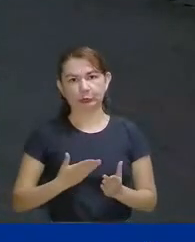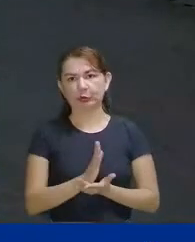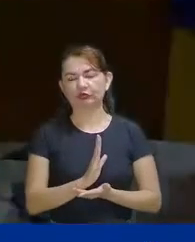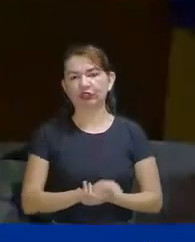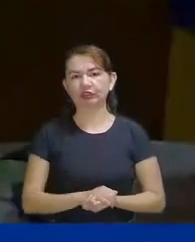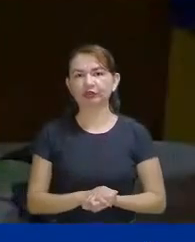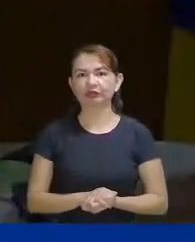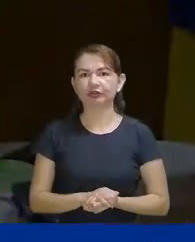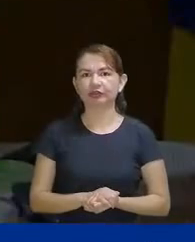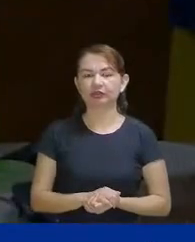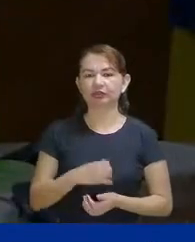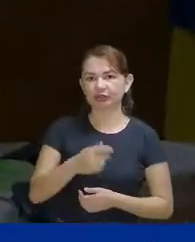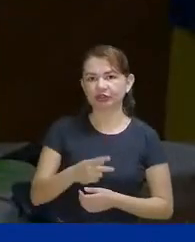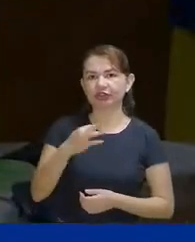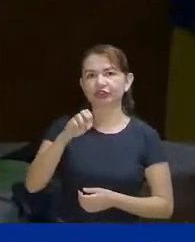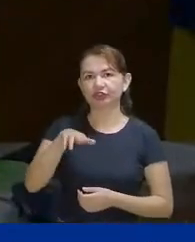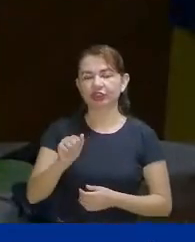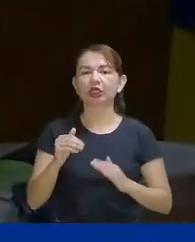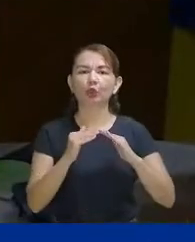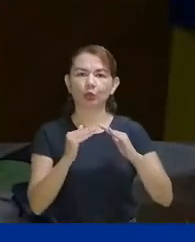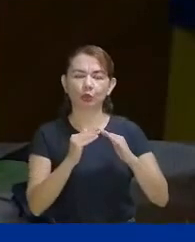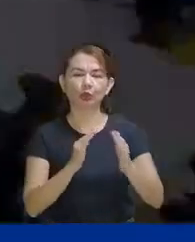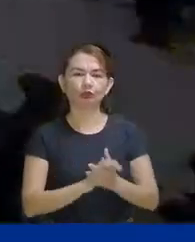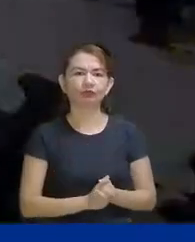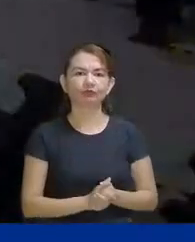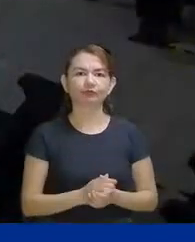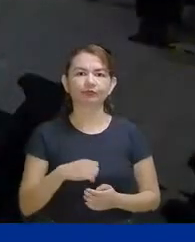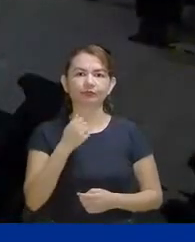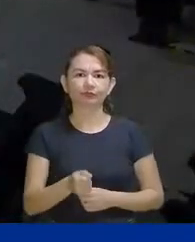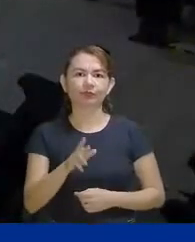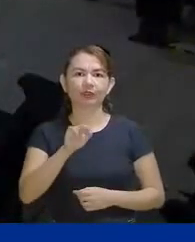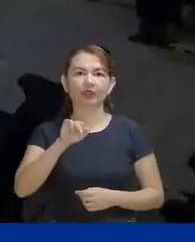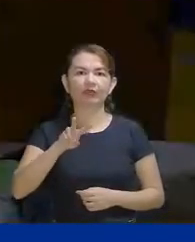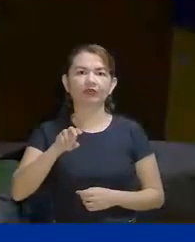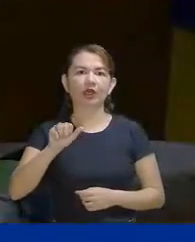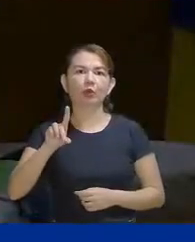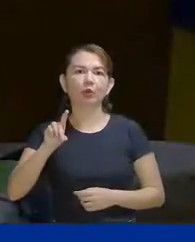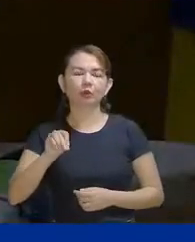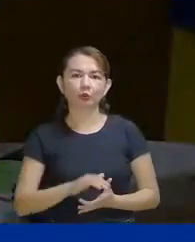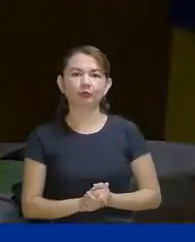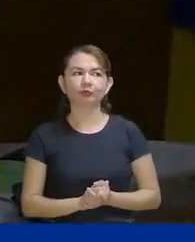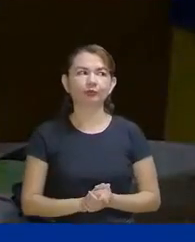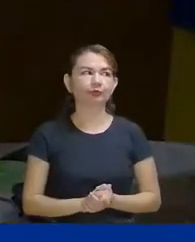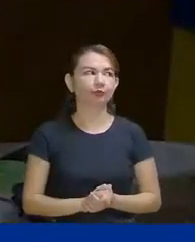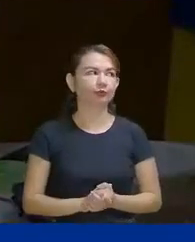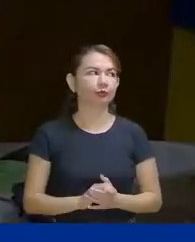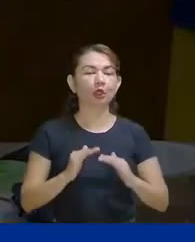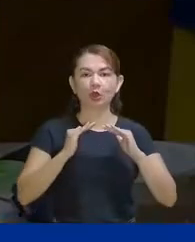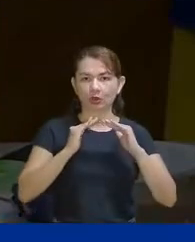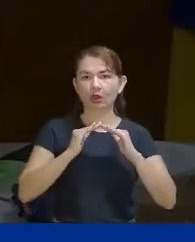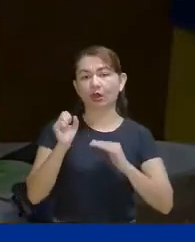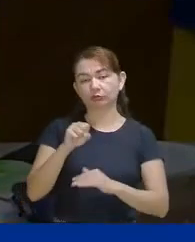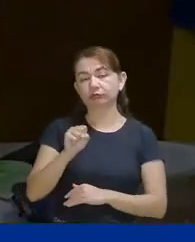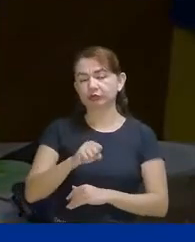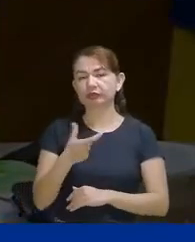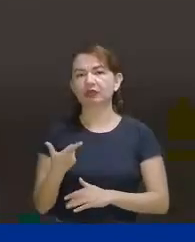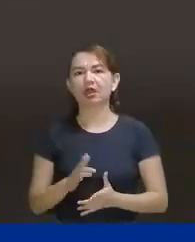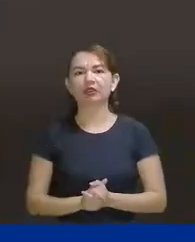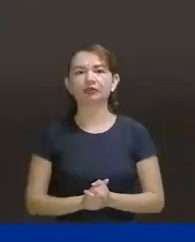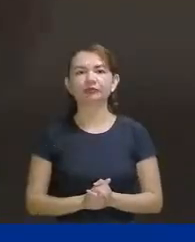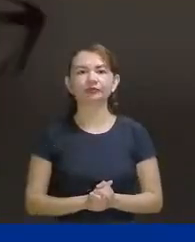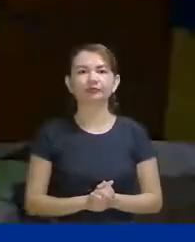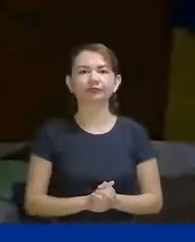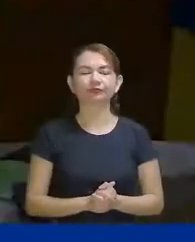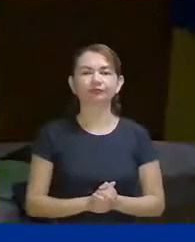aprovado. Perfeito. Doutora Tina? Concordo, excelência. Doutor Rivaldo? Aprovo, senhor presidente, sem dúvida, aprovo.